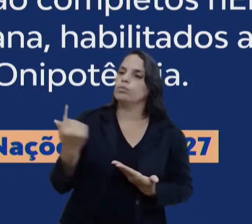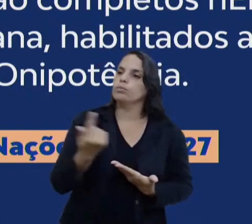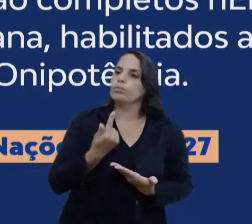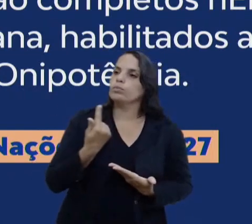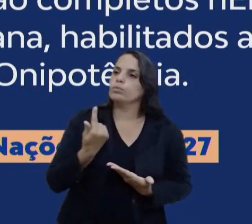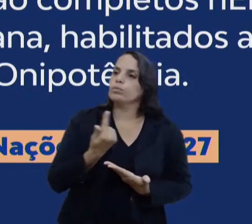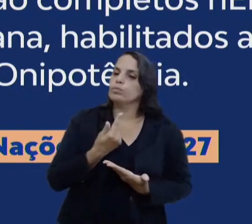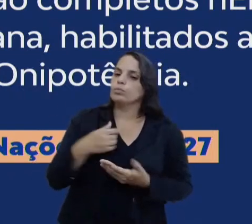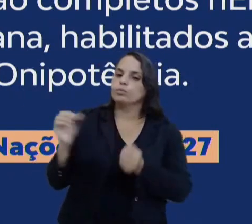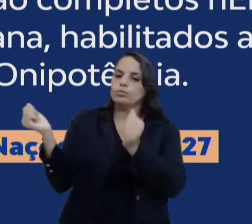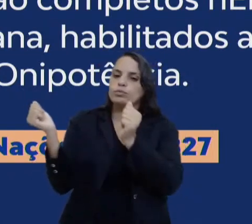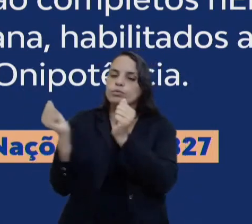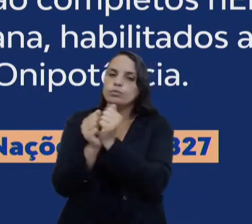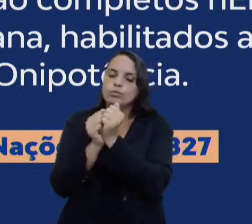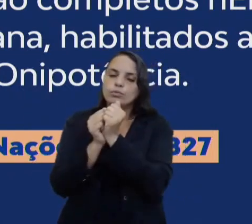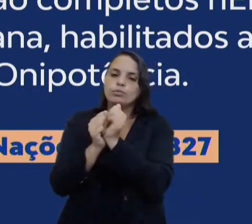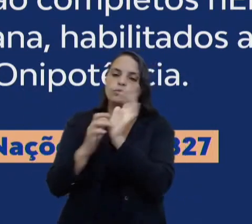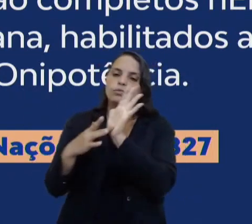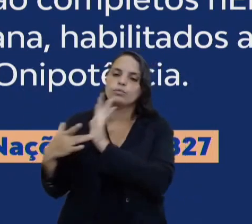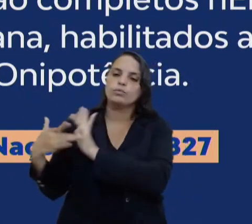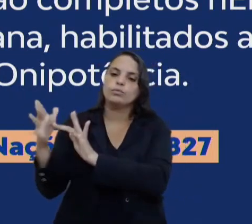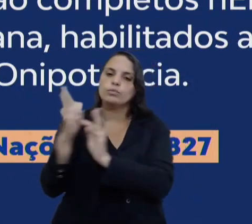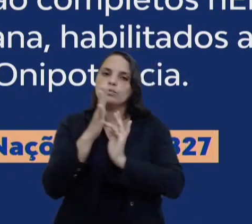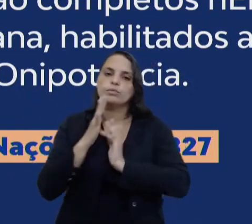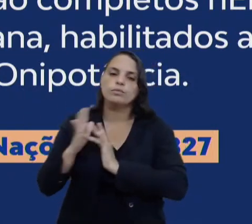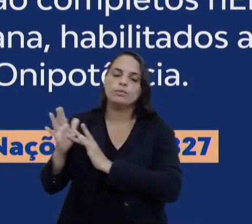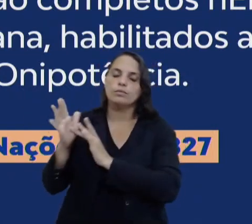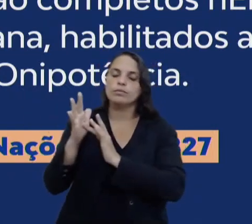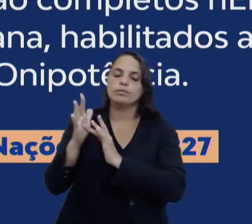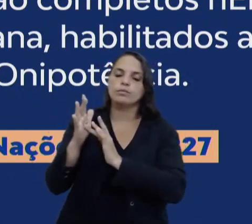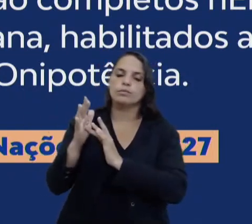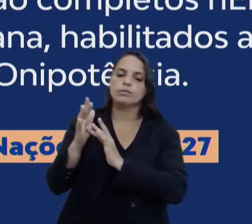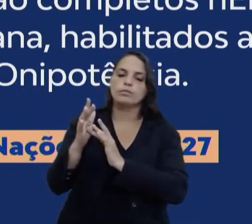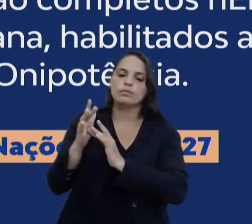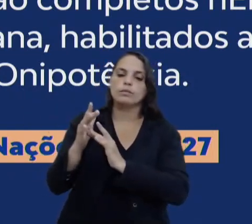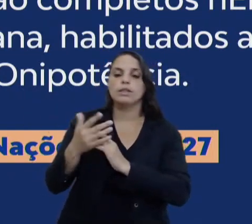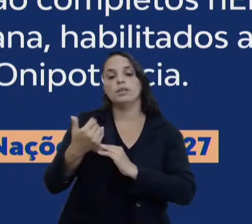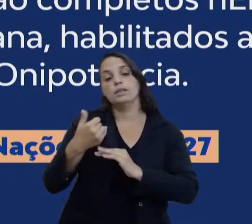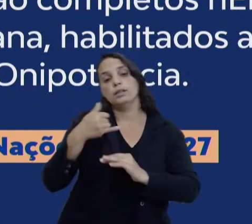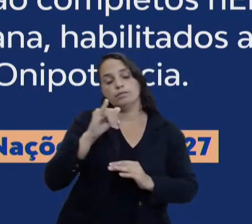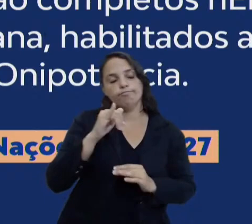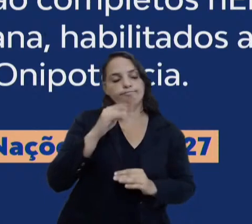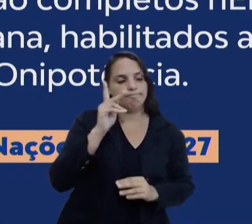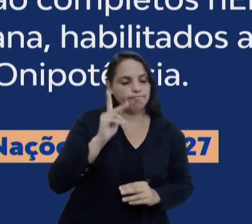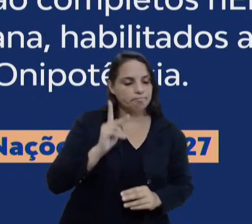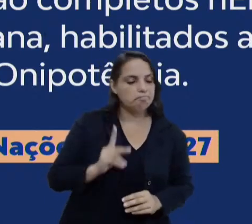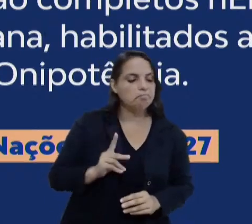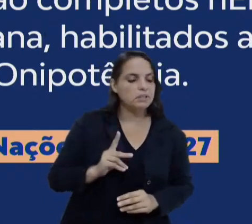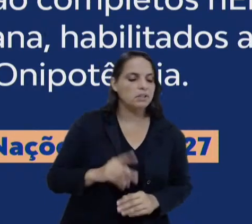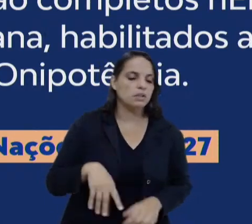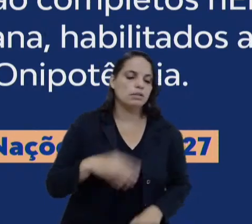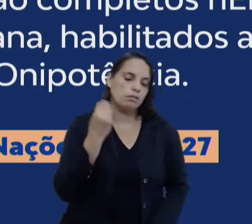são completos nele e em sua fraqueza humana. Isso aqui é maravilhoso.